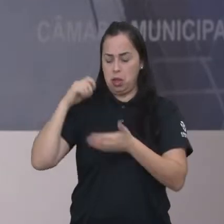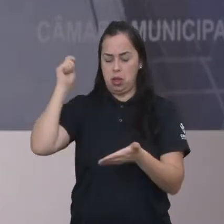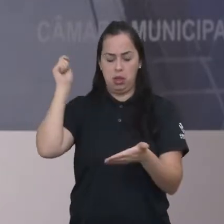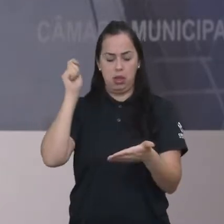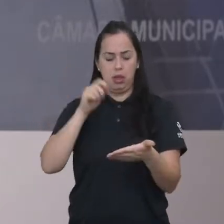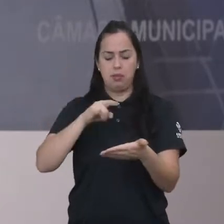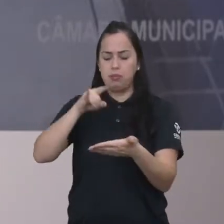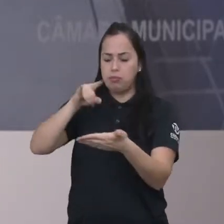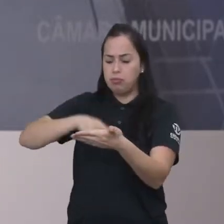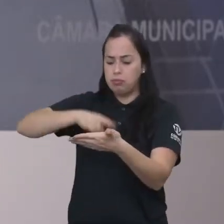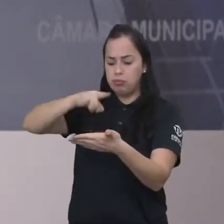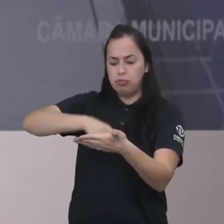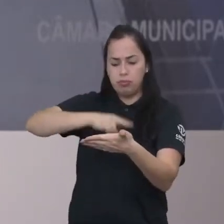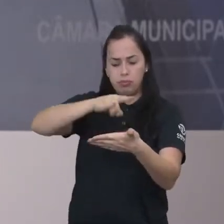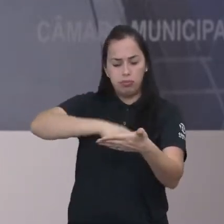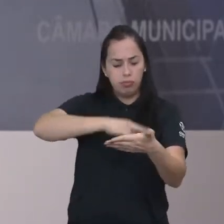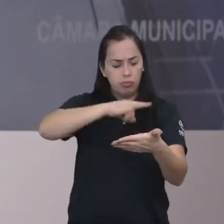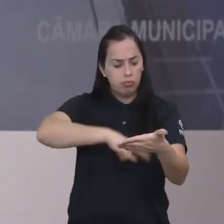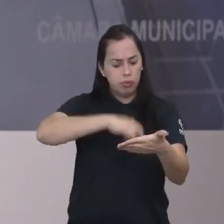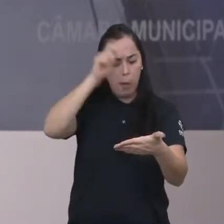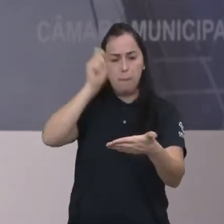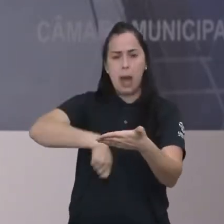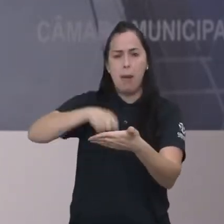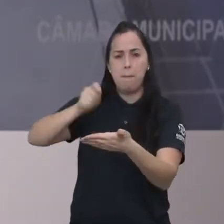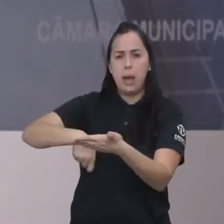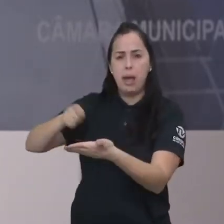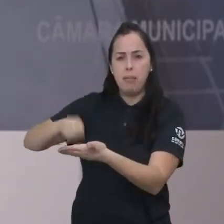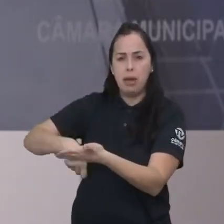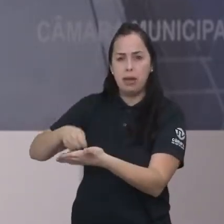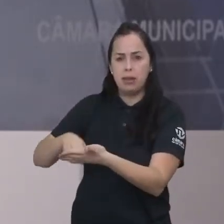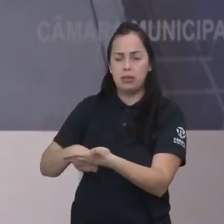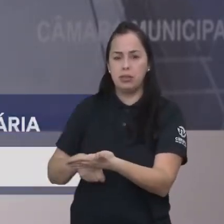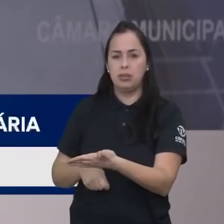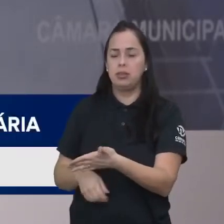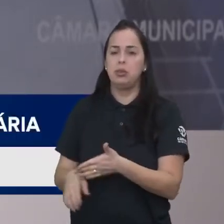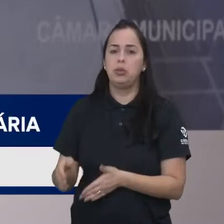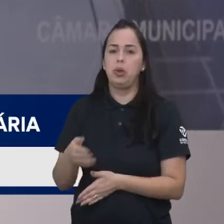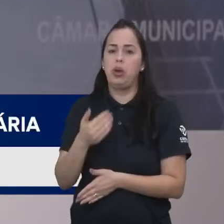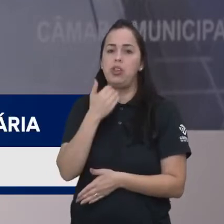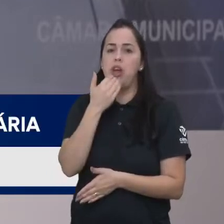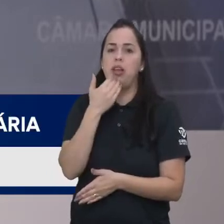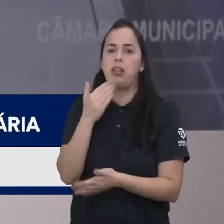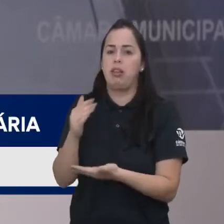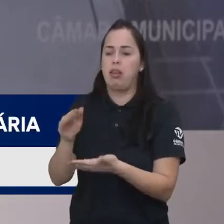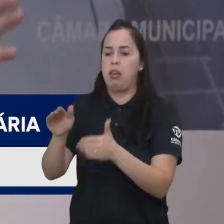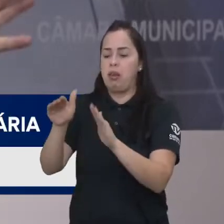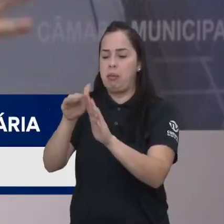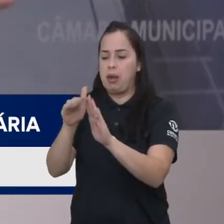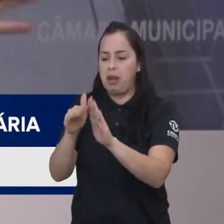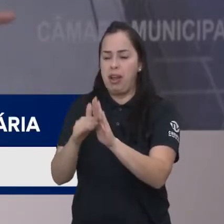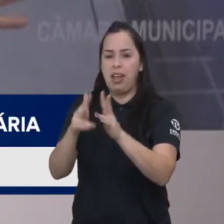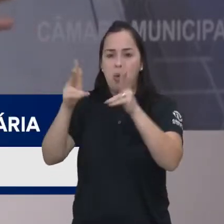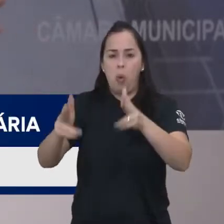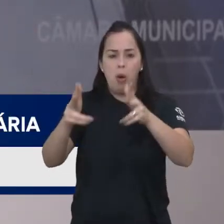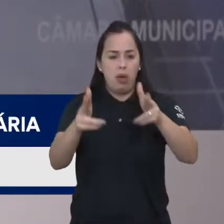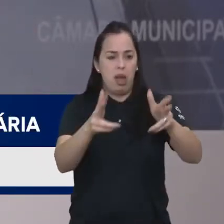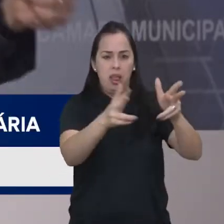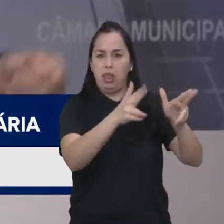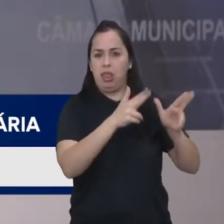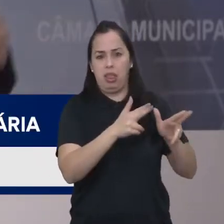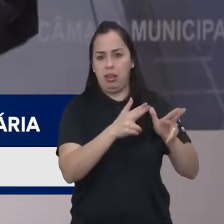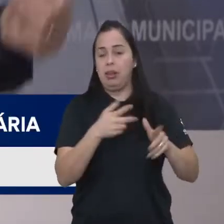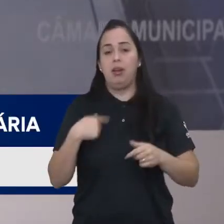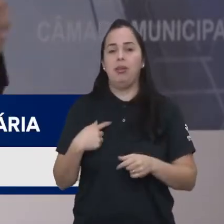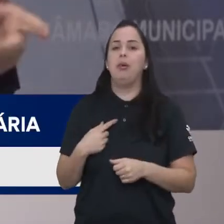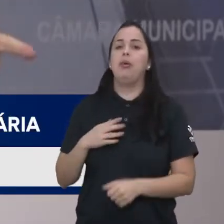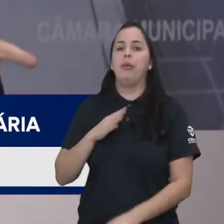planta popular, que a estrutura hoje não tem e não adianta ser aquelas plantas padrão, porque cada realidade, o técnico